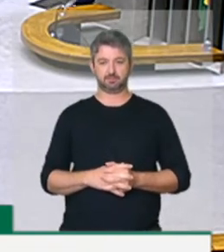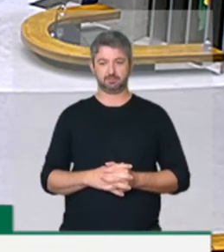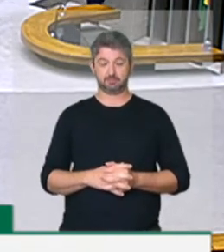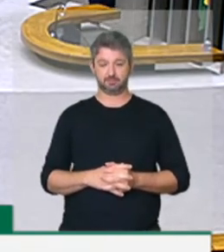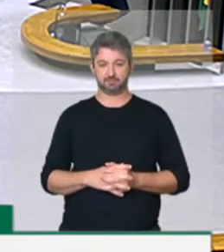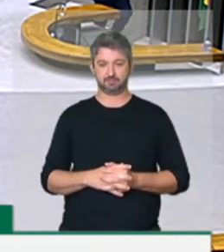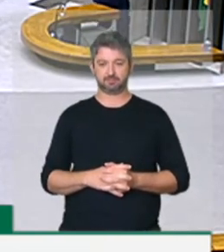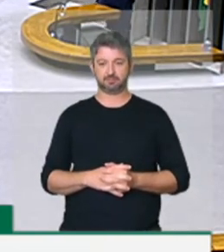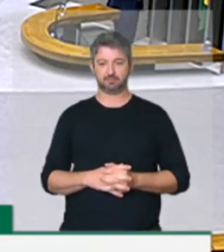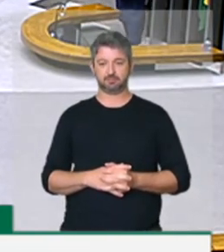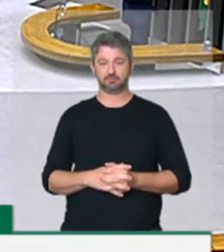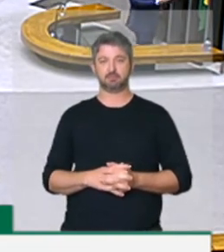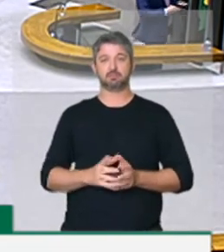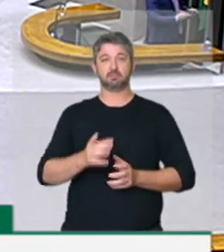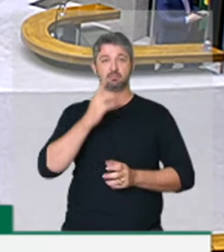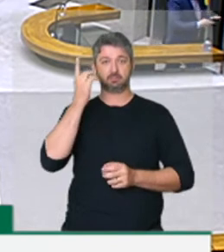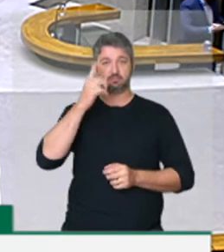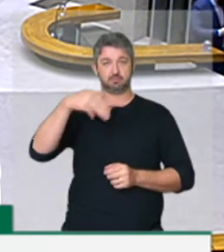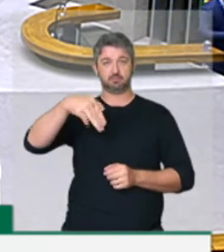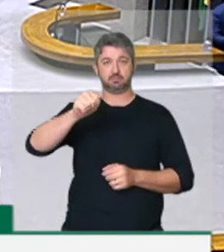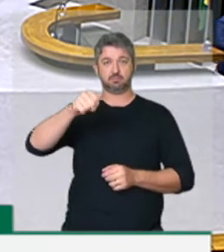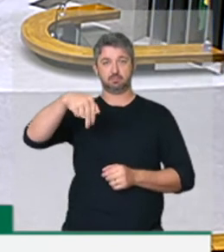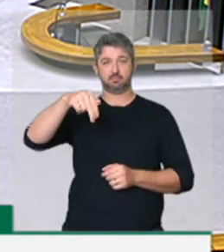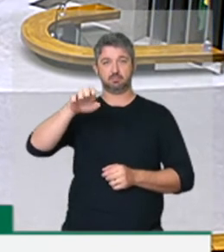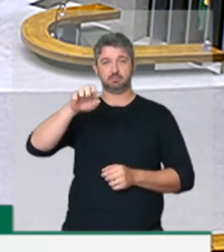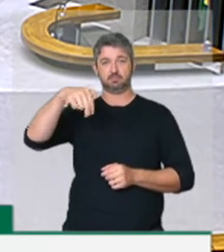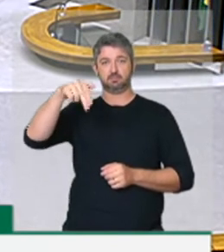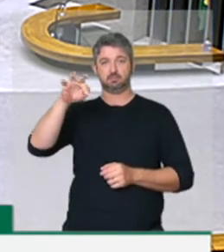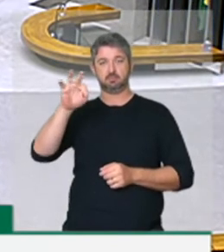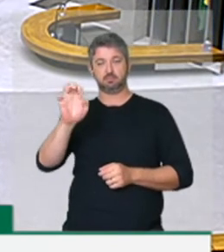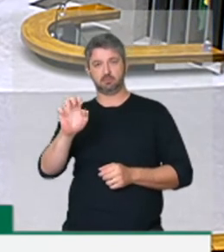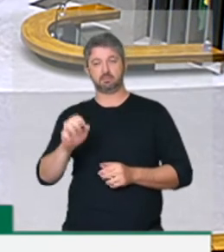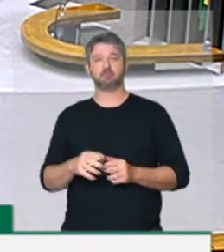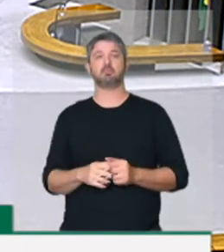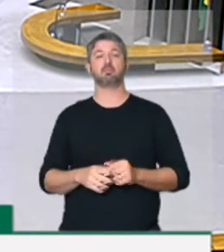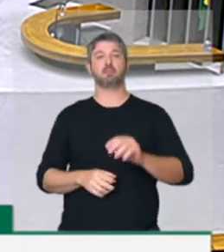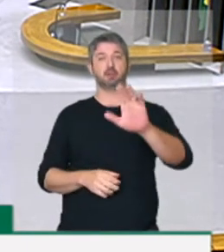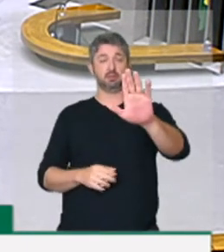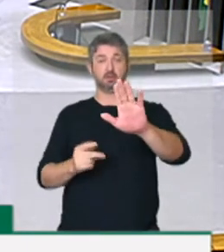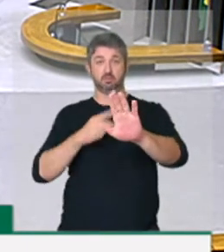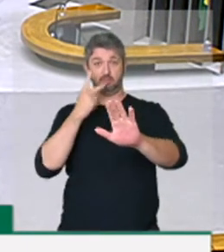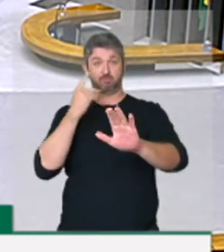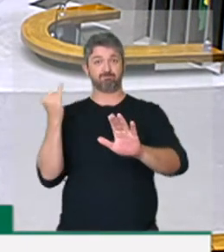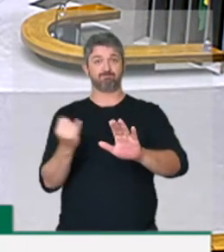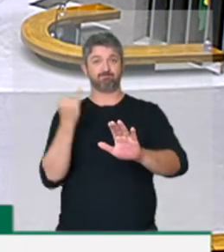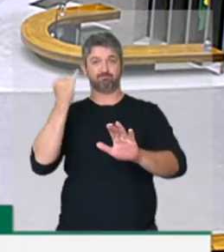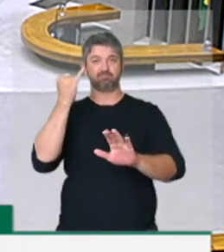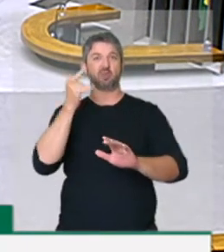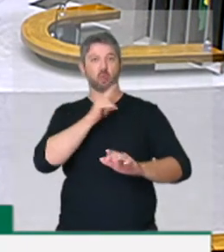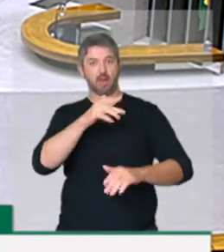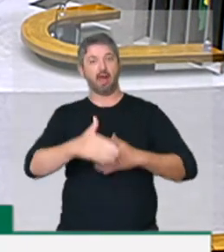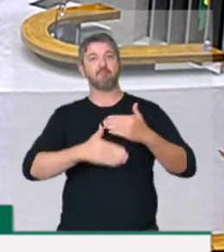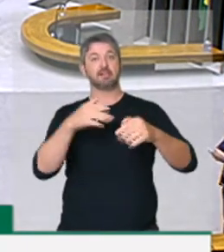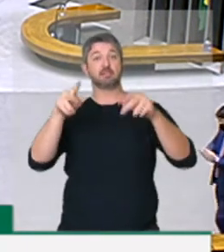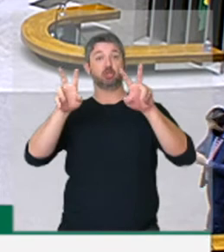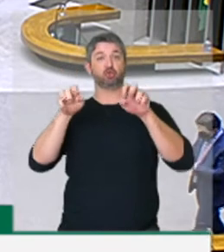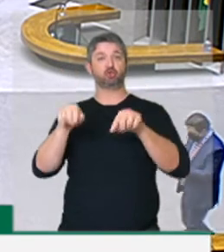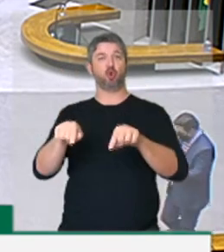Presidente. Só, deputado Manente. Presidente, só para registrar aqui a importância de nós estarmos avançando nessa